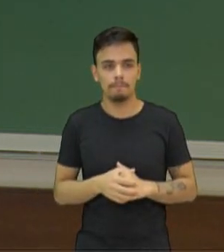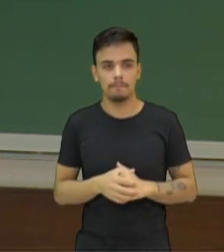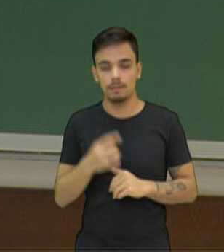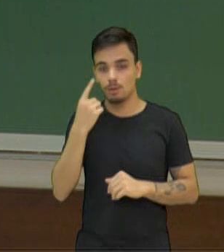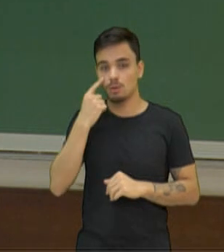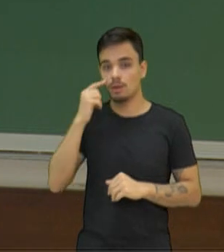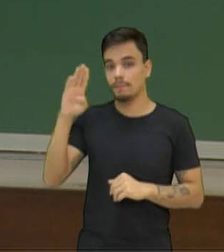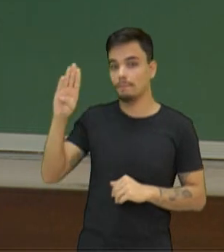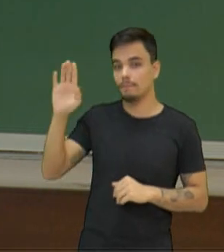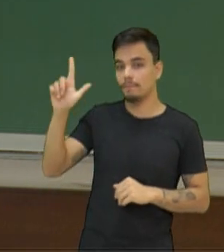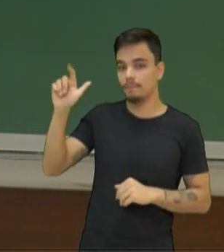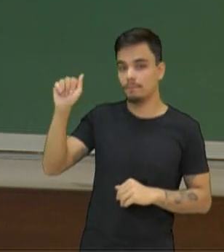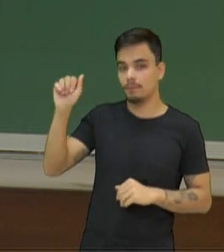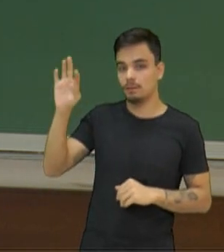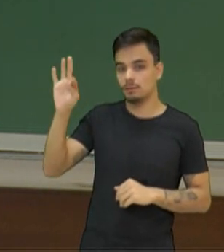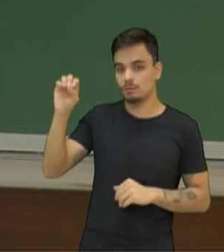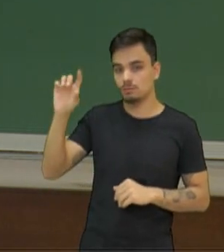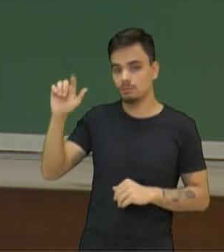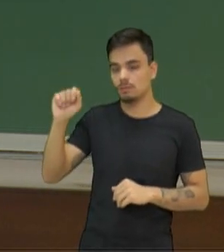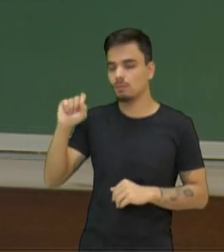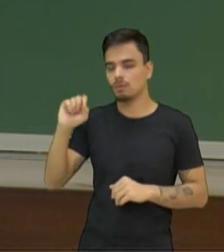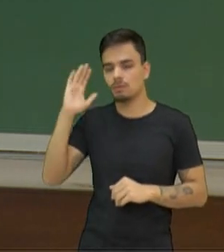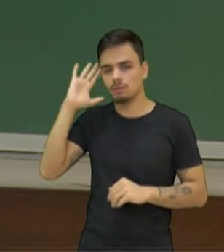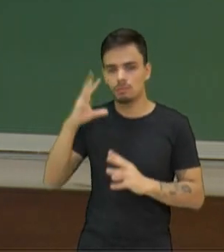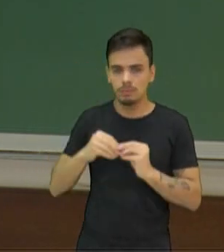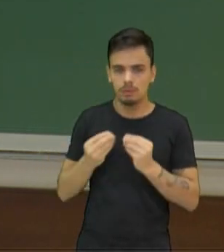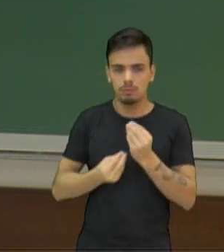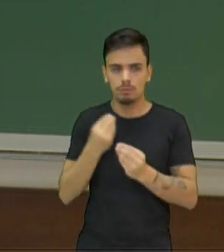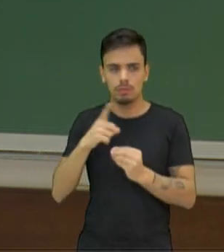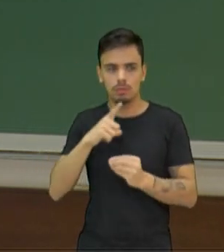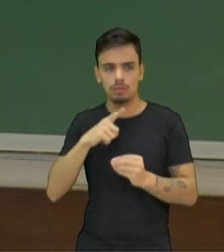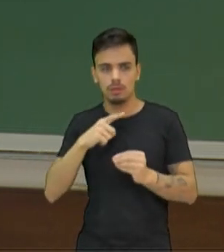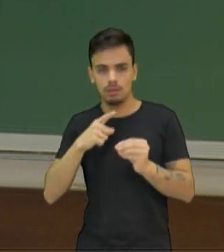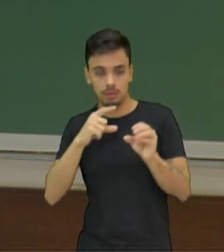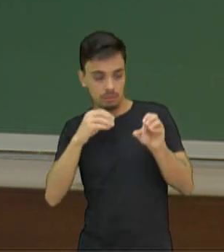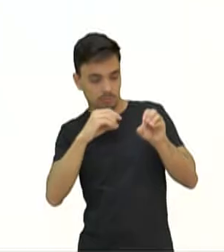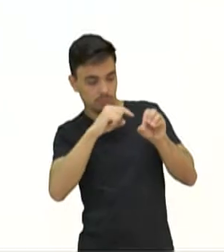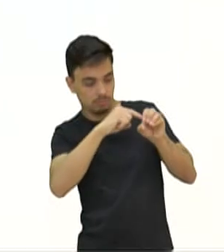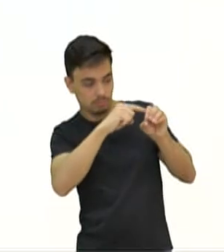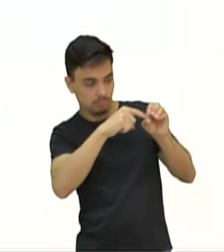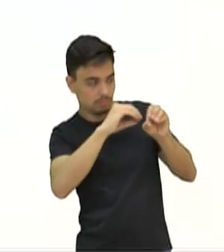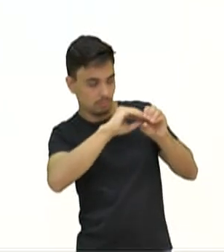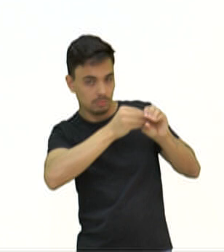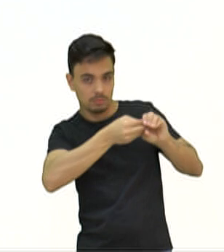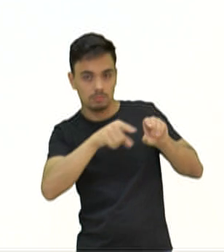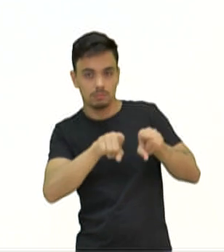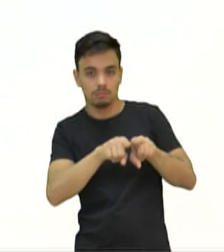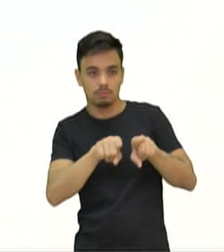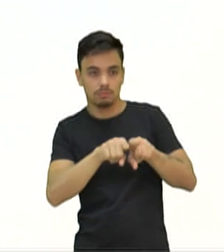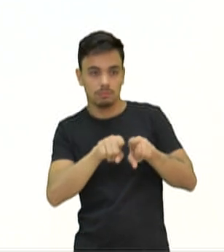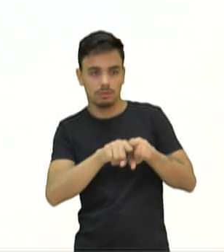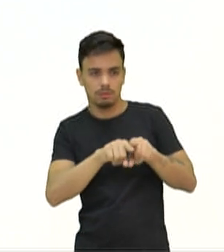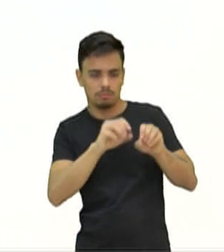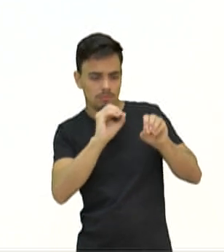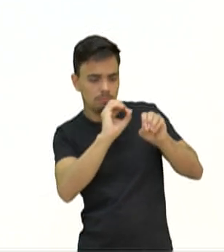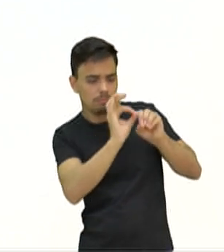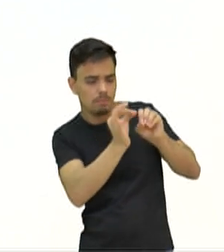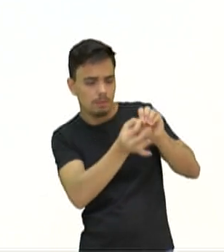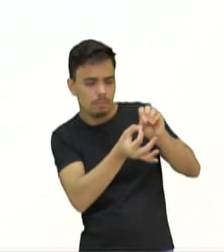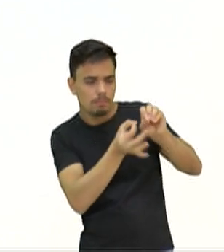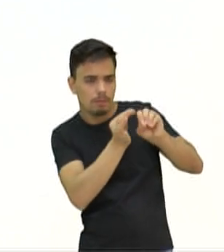entender mais ou menos aqui. Como eu falei para vocês, ela tem uma cavidade chamada blastocele, né? Um grupo de células aqui que a gente vai chamar